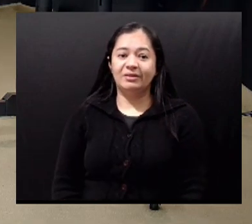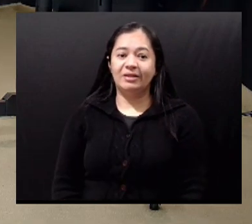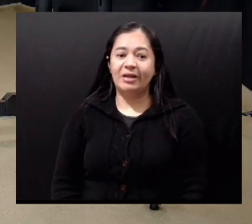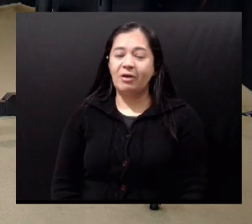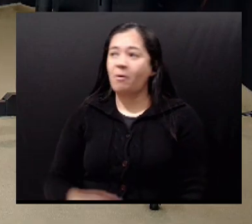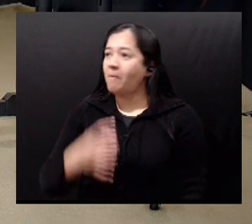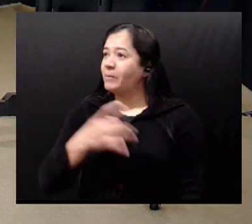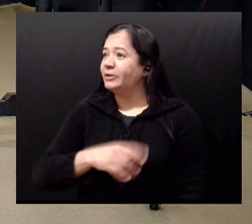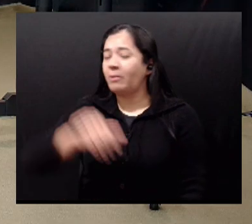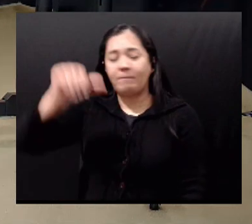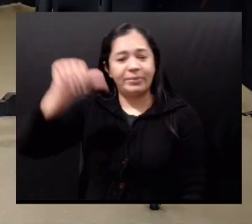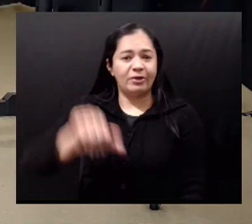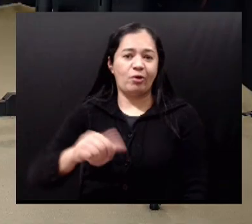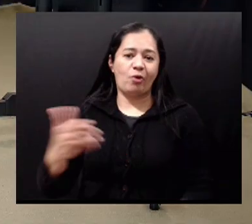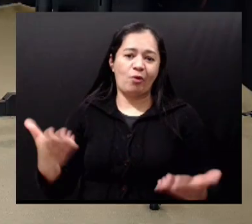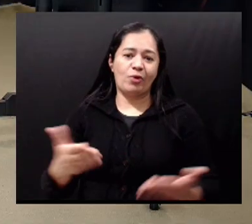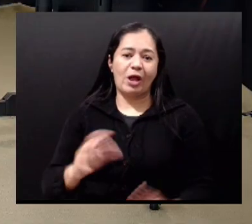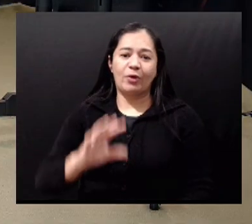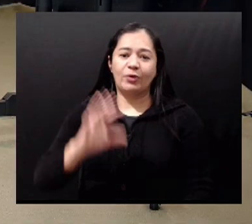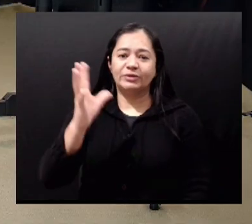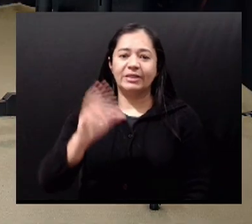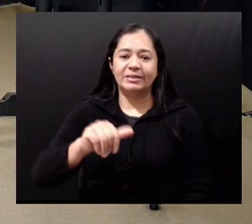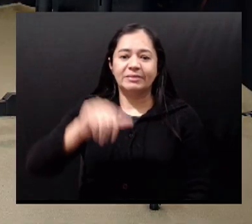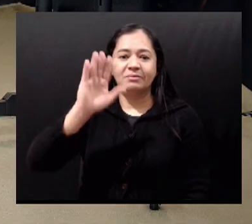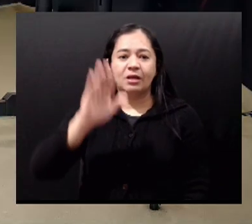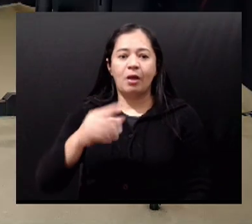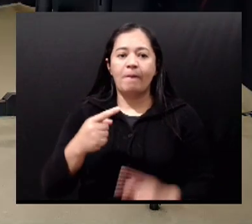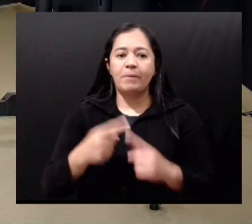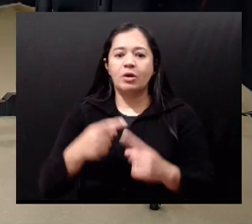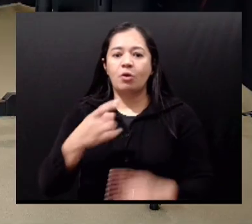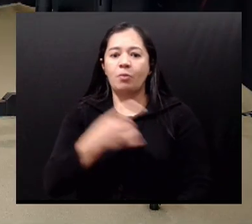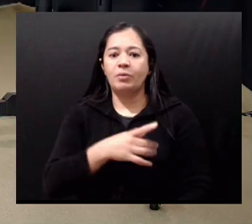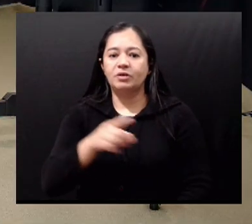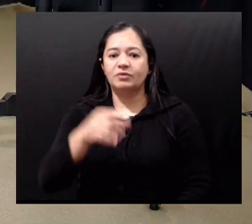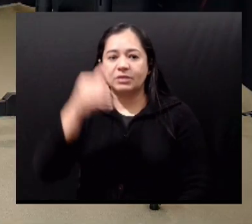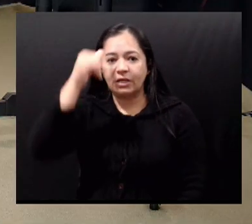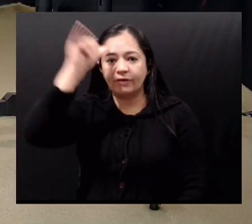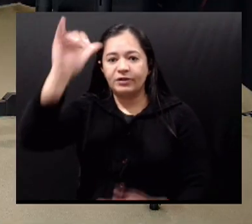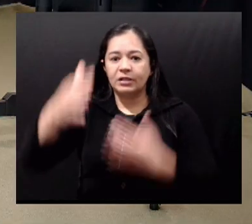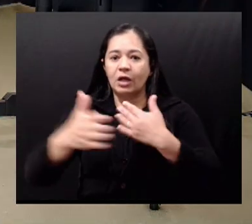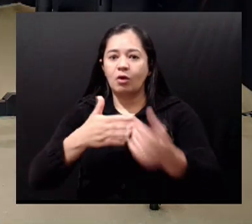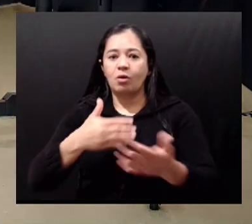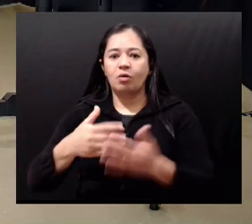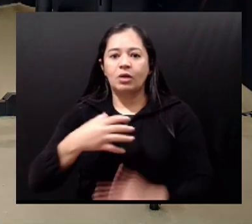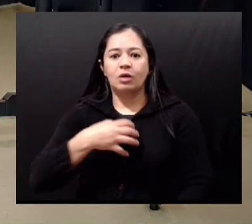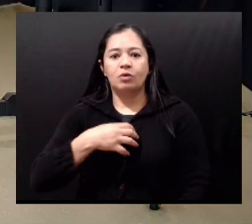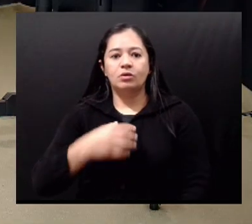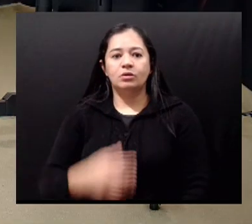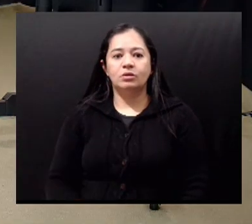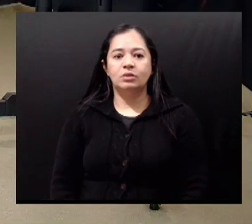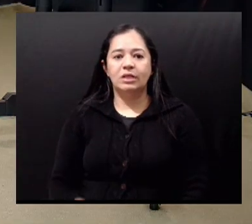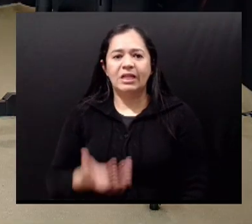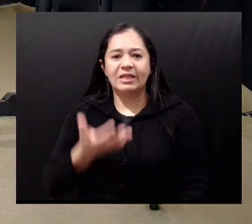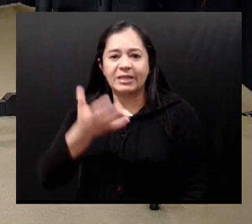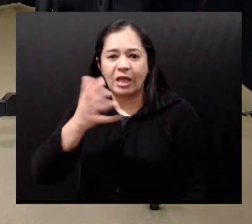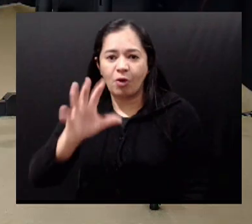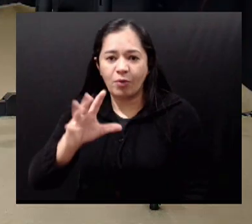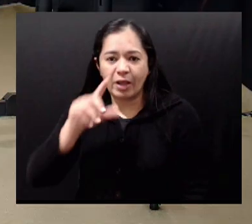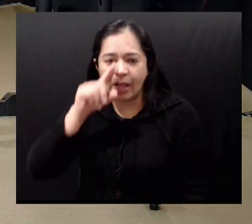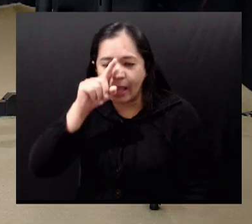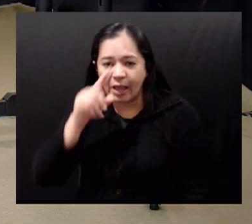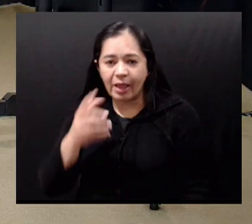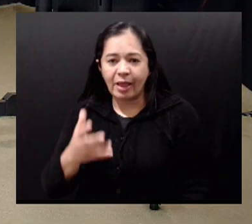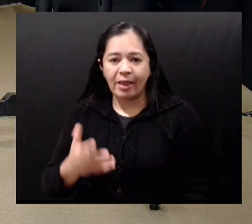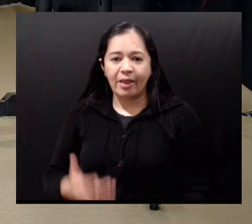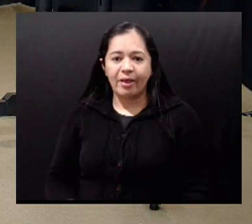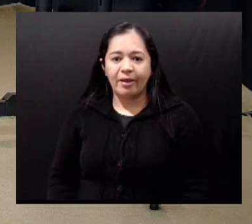hoje. paralisa a gente, O né? medo faz você evitar qualquer situação, Uhum, Uhum. não querer se arriscar. É a